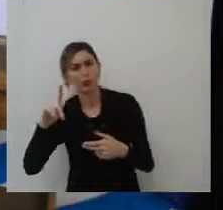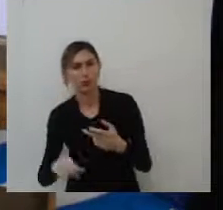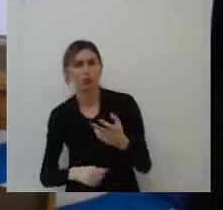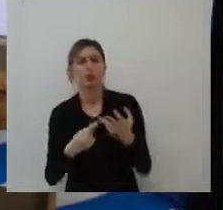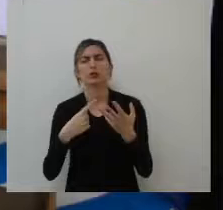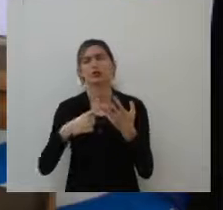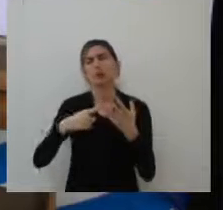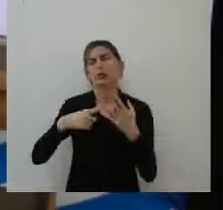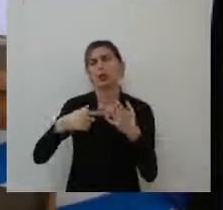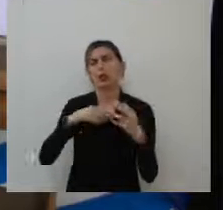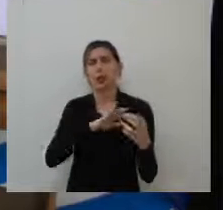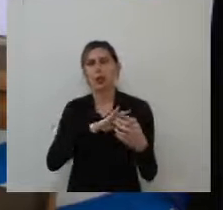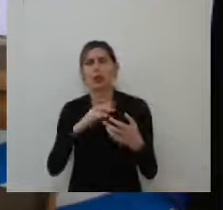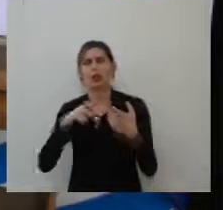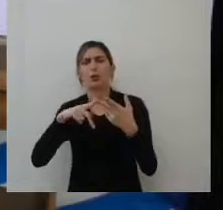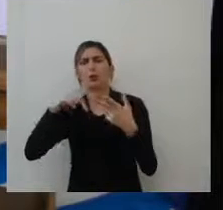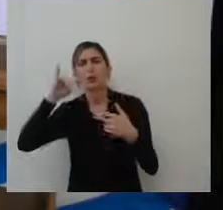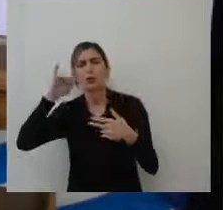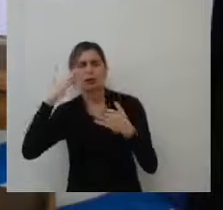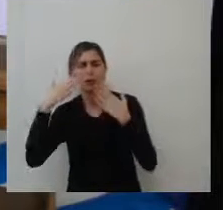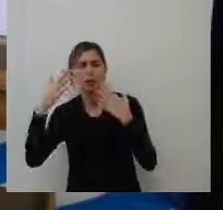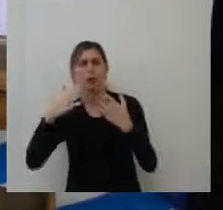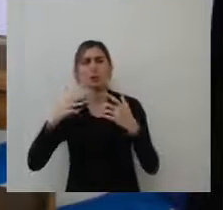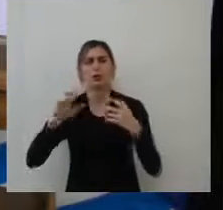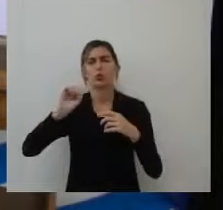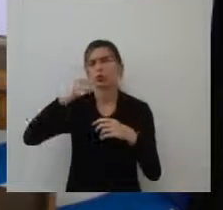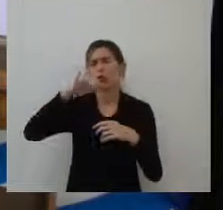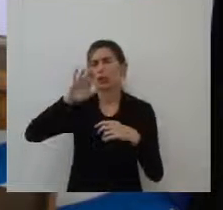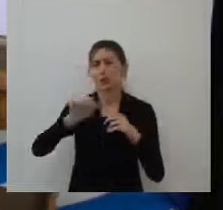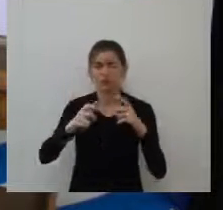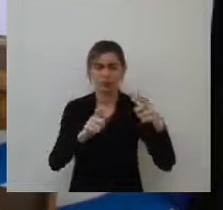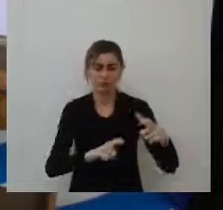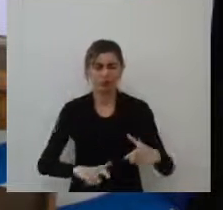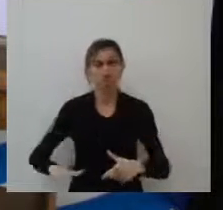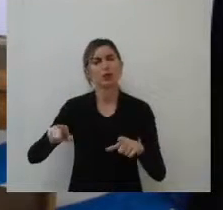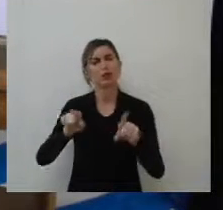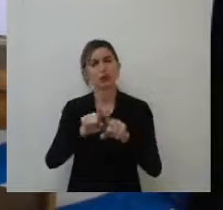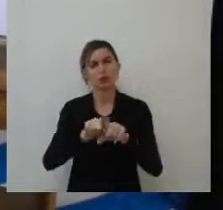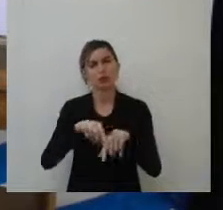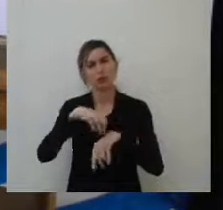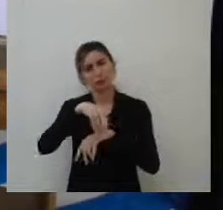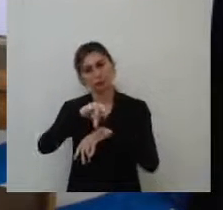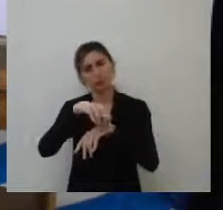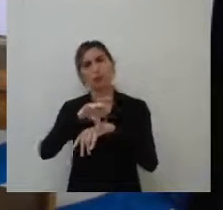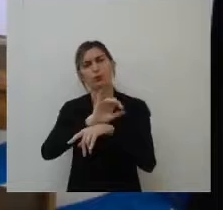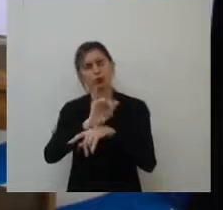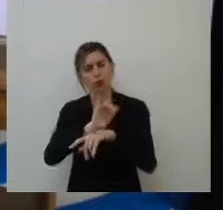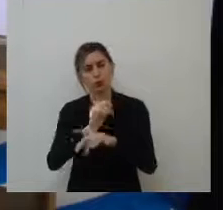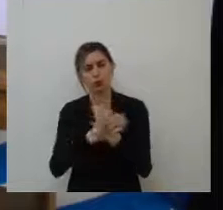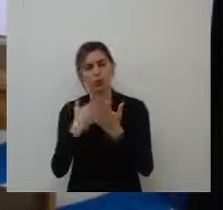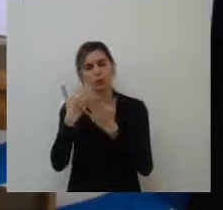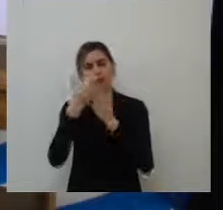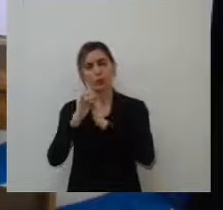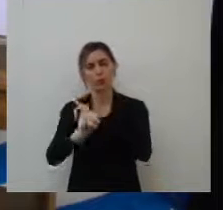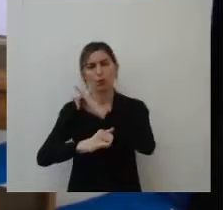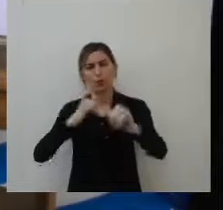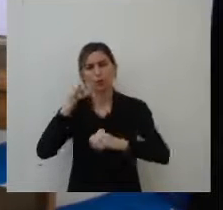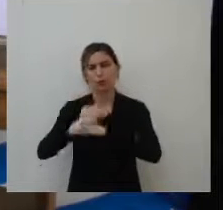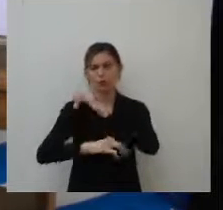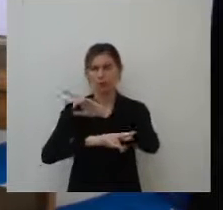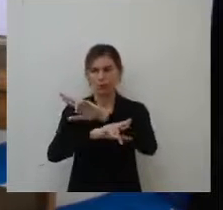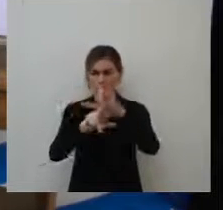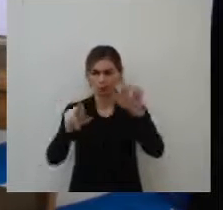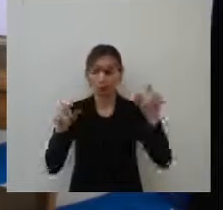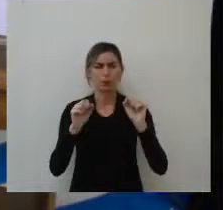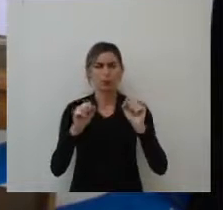A tecnosfera, a psicosfera, o cyberespaço que a gente falou também estão disponíveis no YouTube, além de muitas informações também que vocês